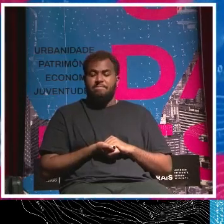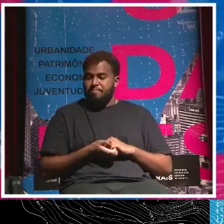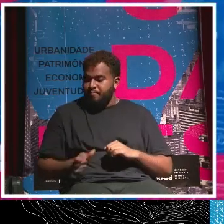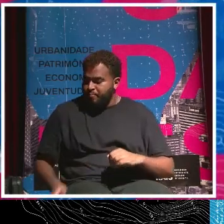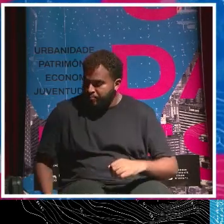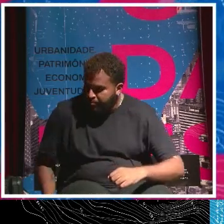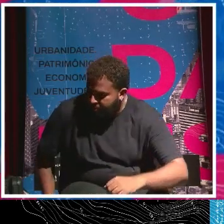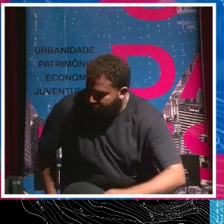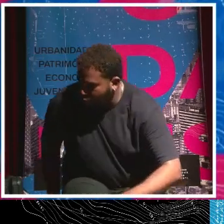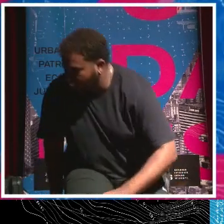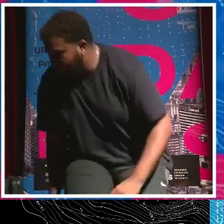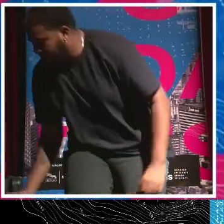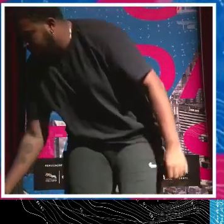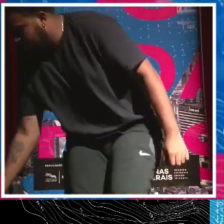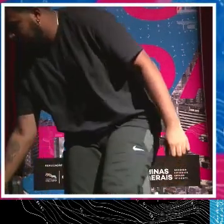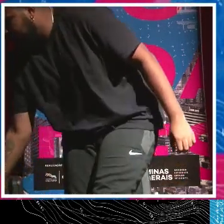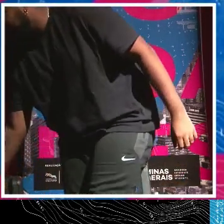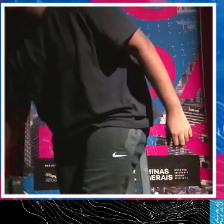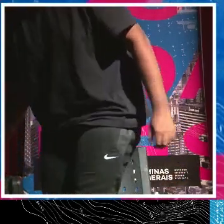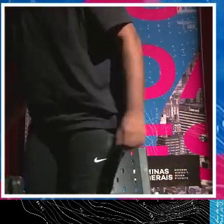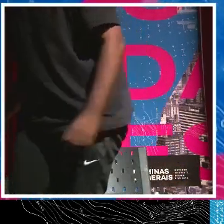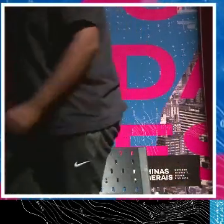Alguém da equipe?